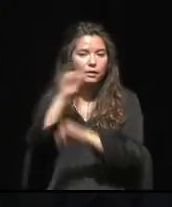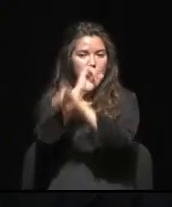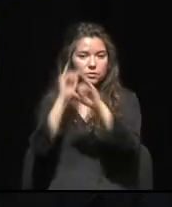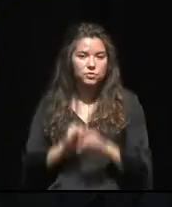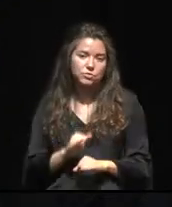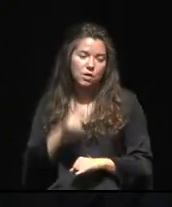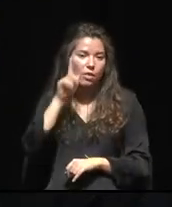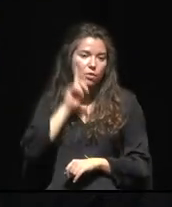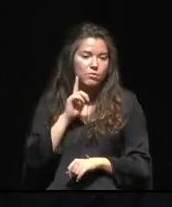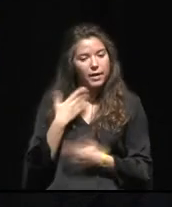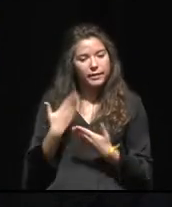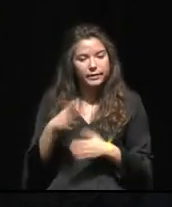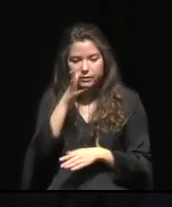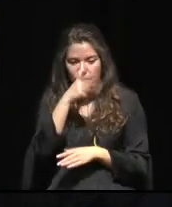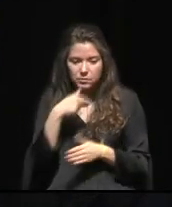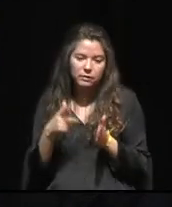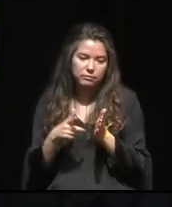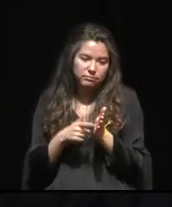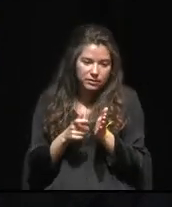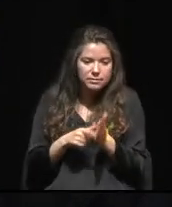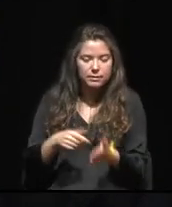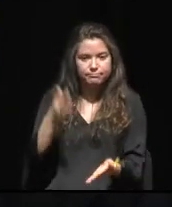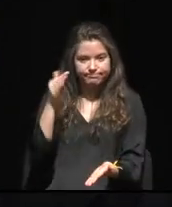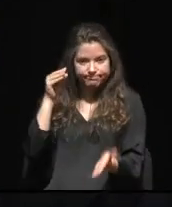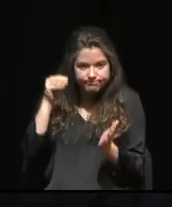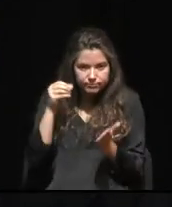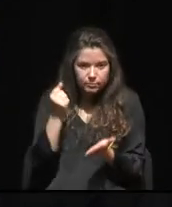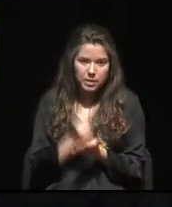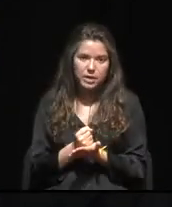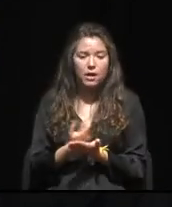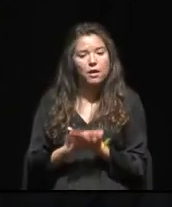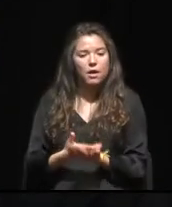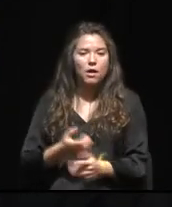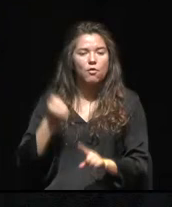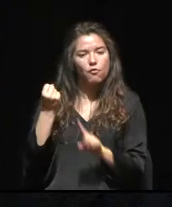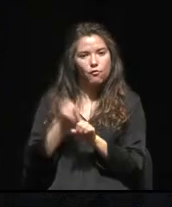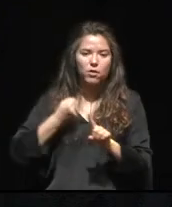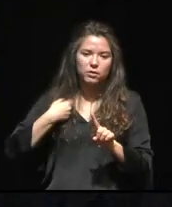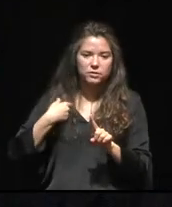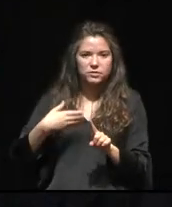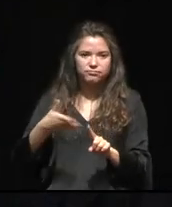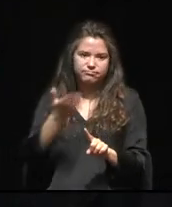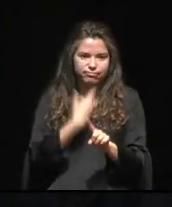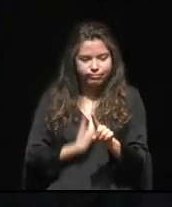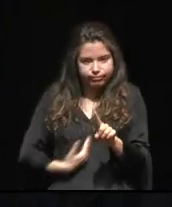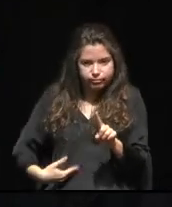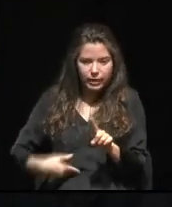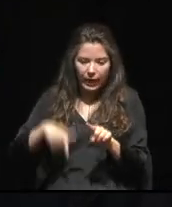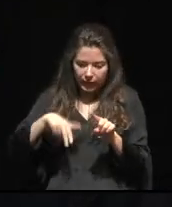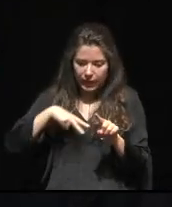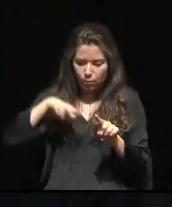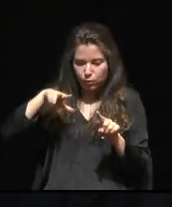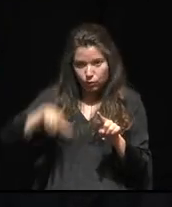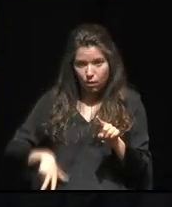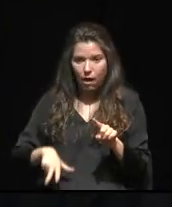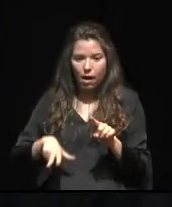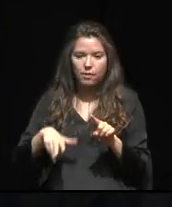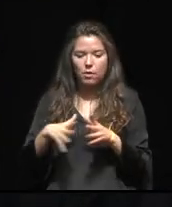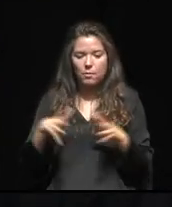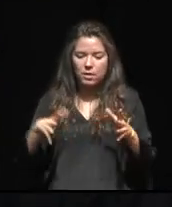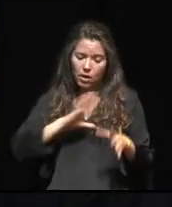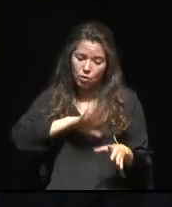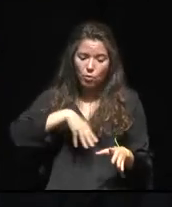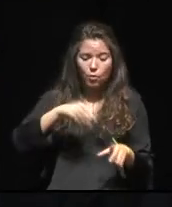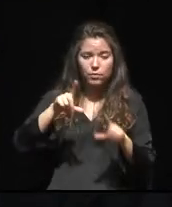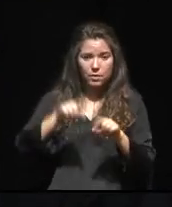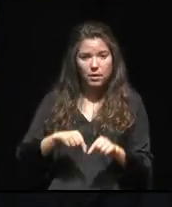continua infelizmente a ser necessária assinalar no momento em que forças conservadoras ganham terreno tanto em Portugal como em diversos lugares outros lugares do mundo